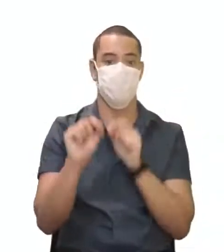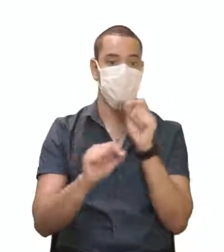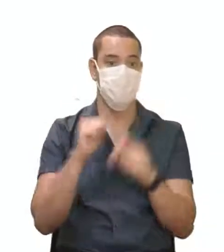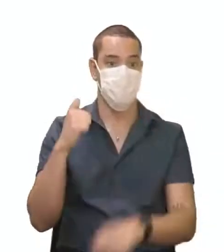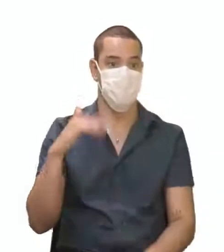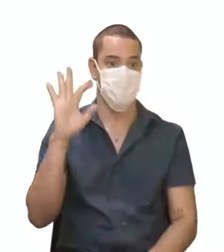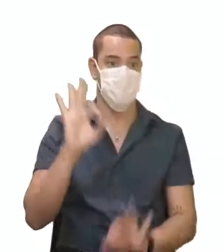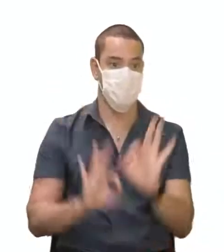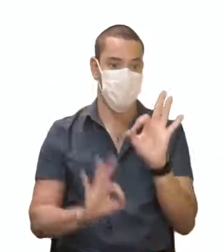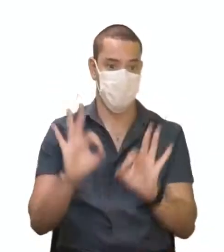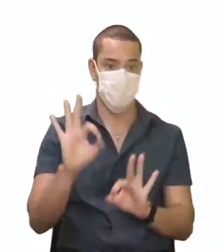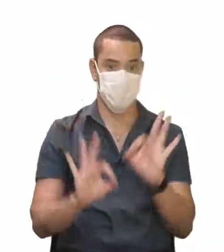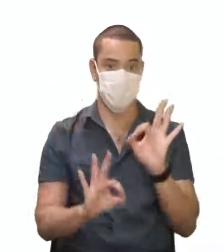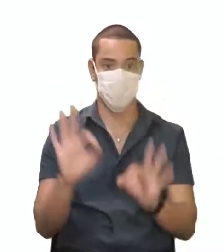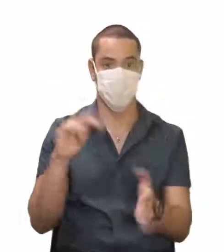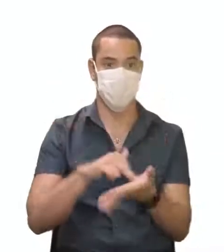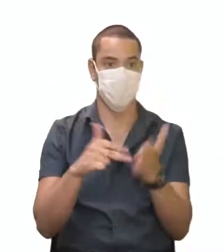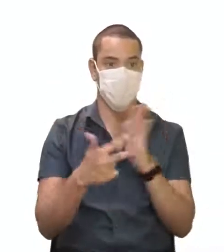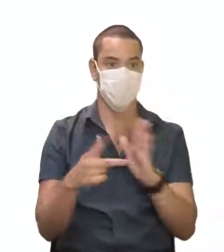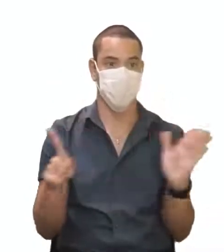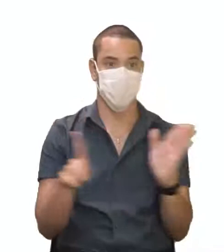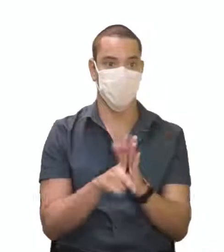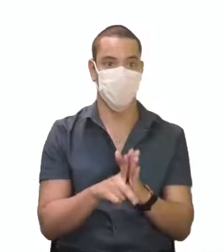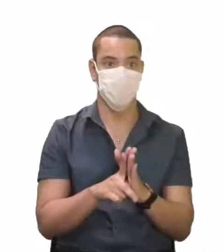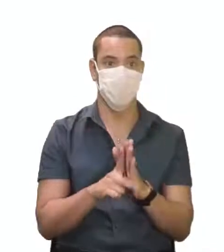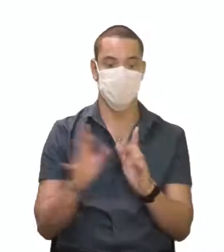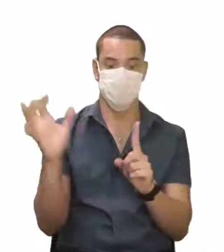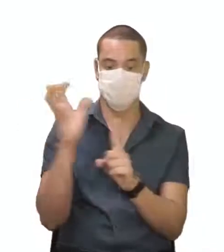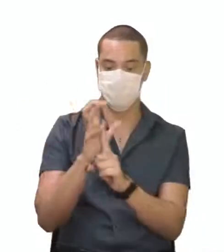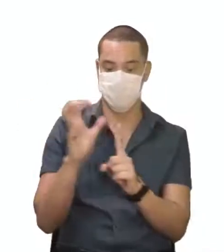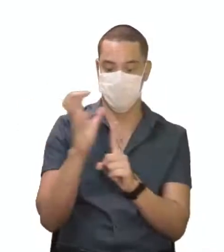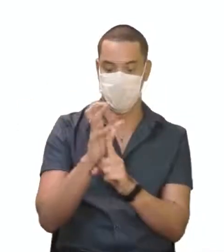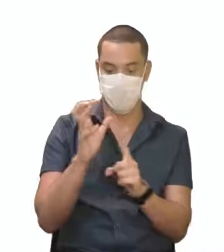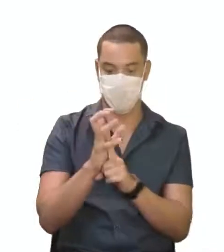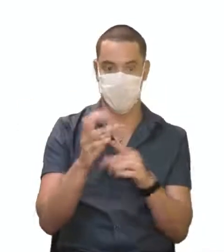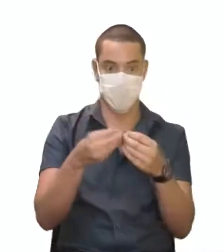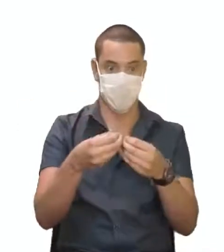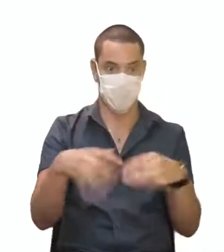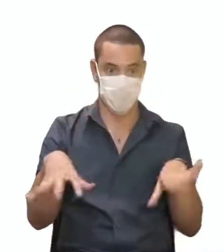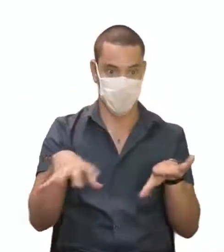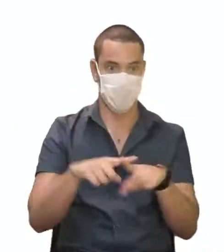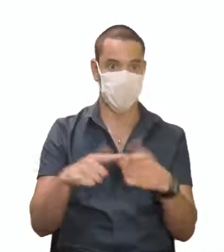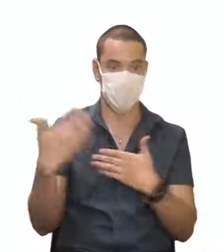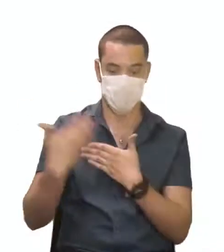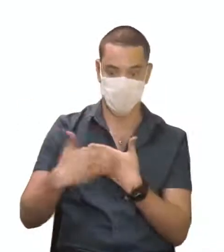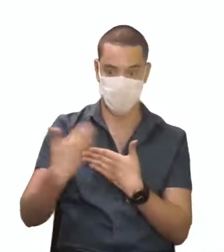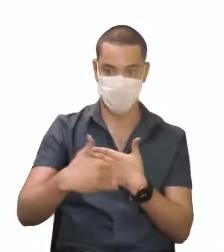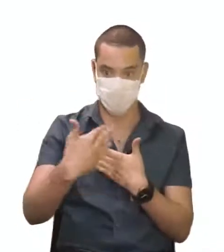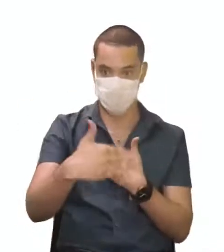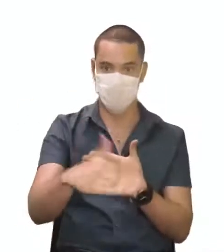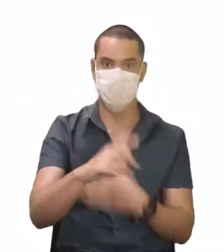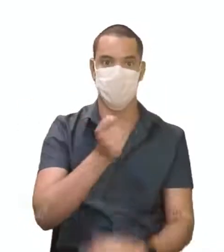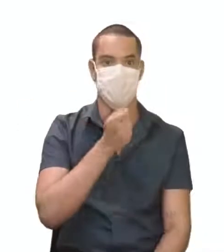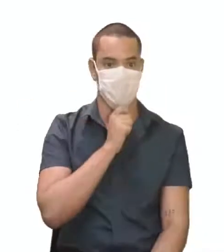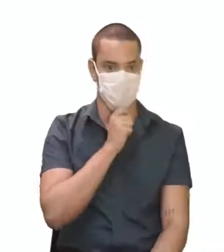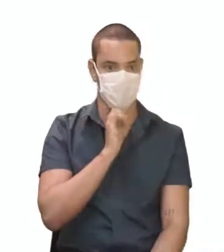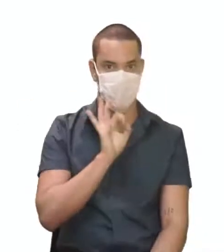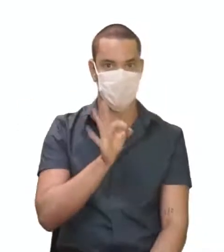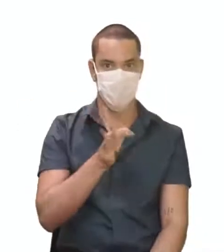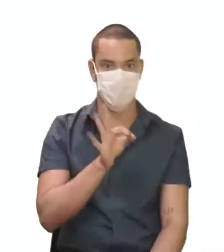mais preparado para sofrer novamente o processo de divisão. Mas aí ele está caminhando aqui, ó.